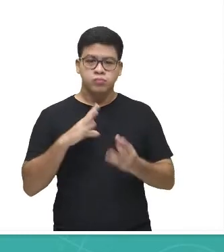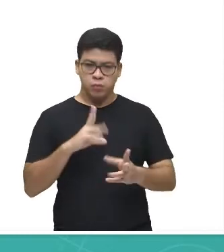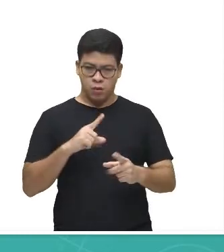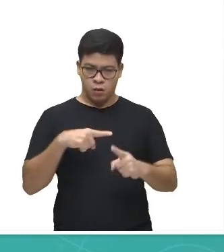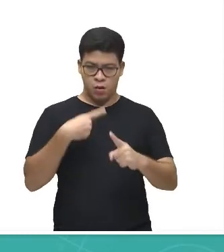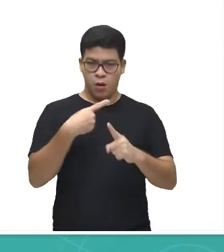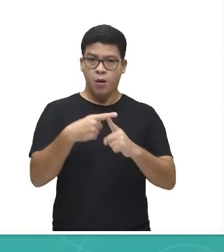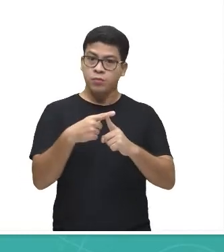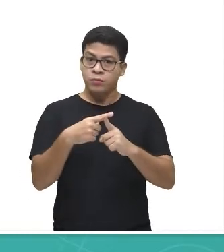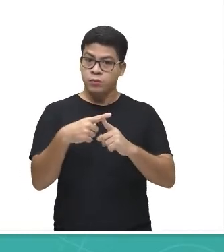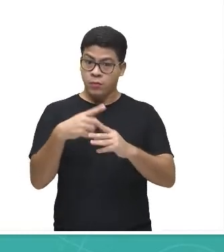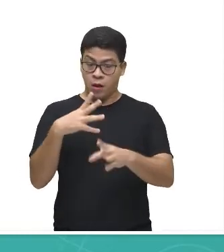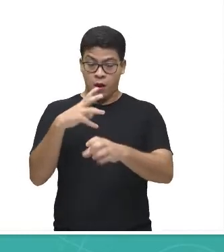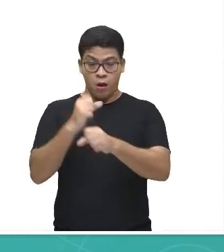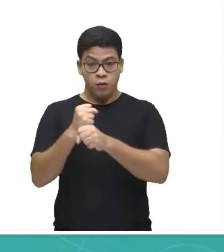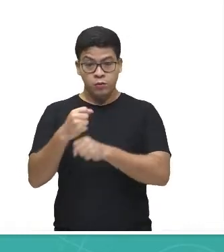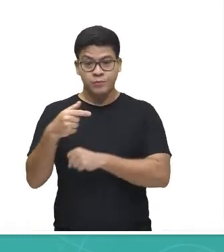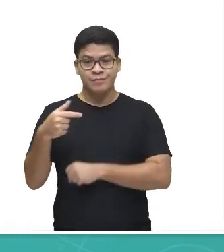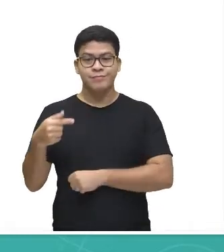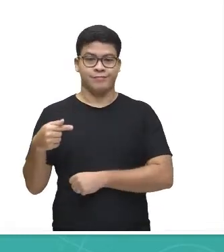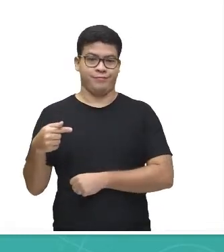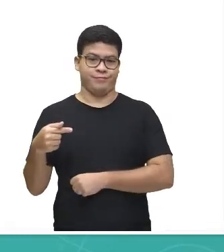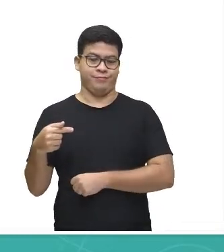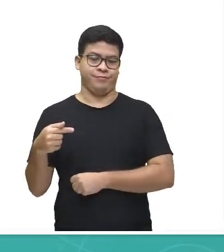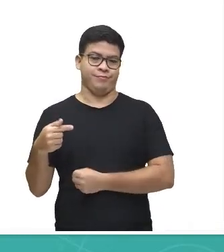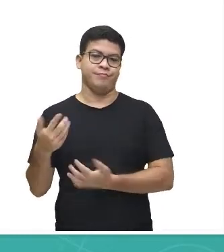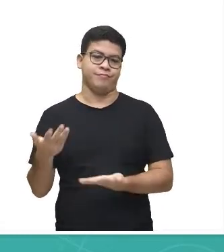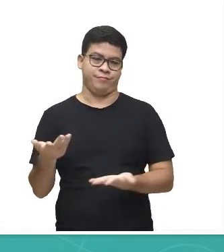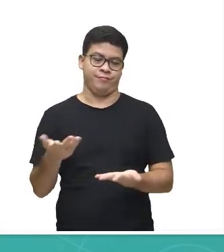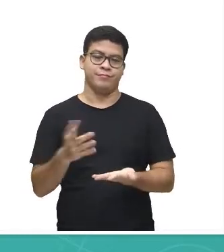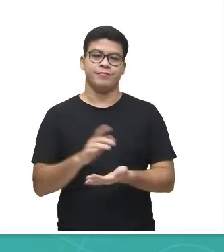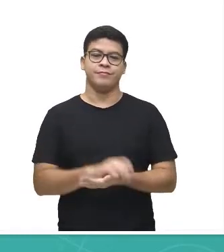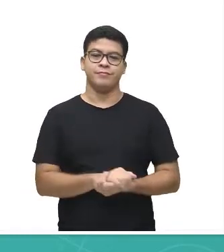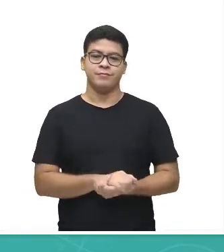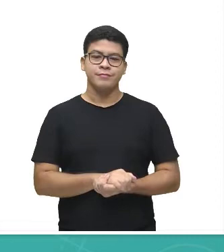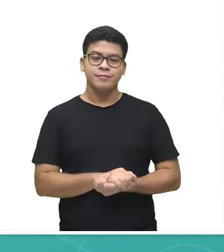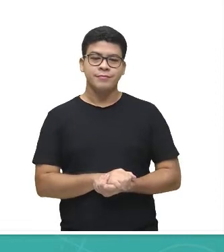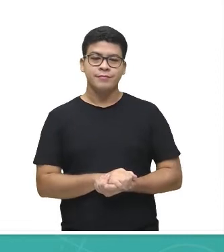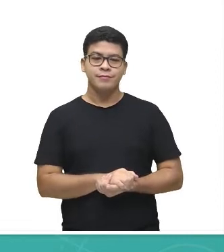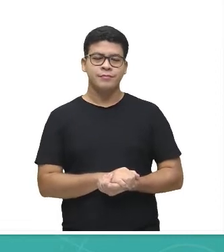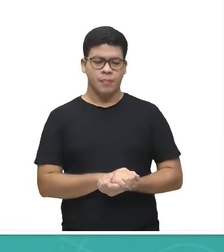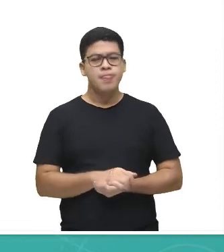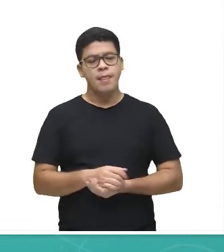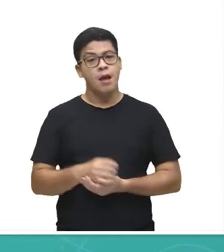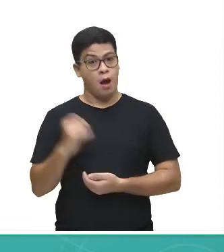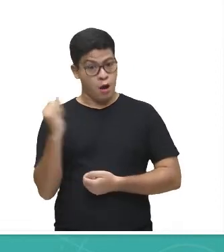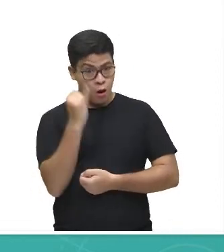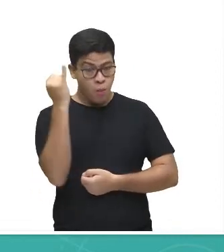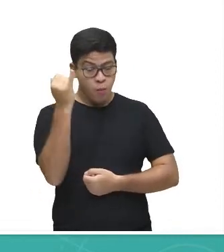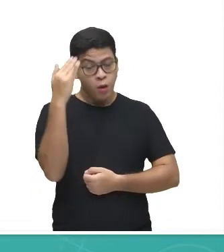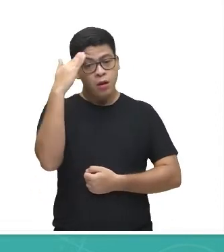e o resultado aqui é o resultado da minha soma. Tá? É importante a gente saber